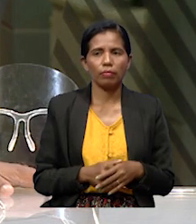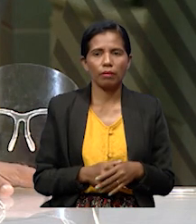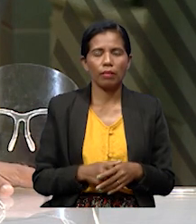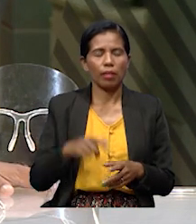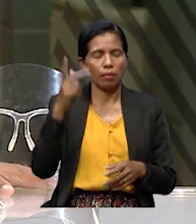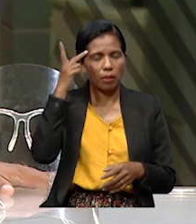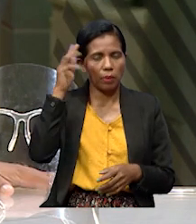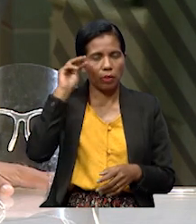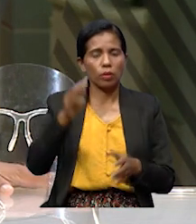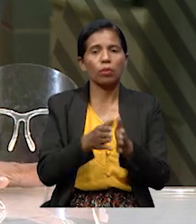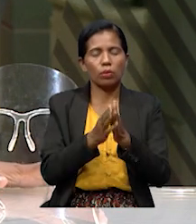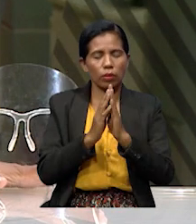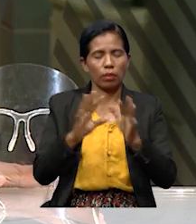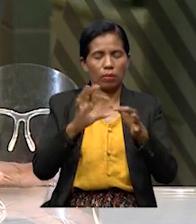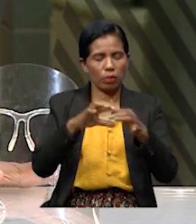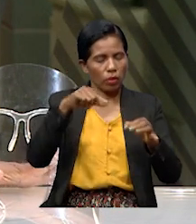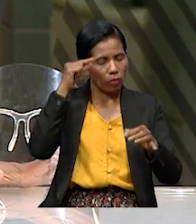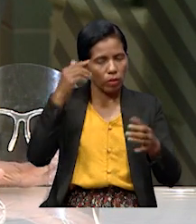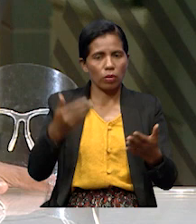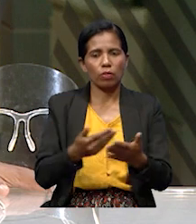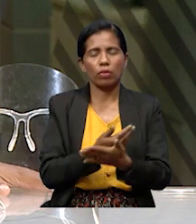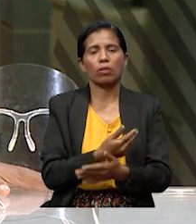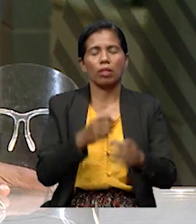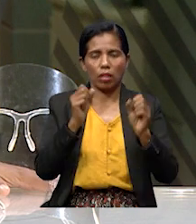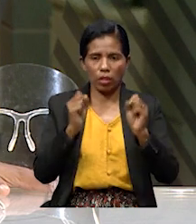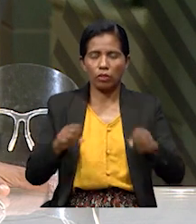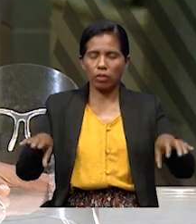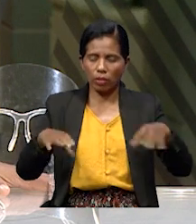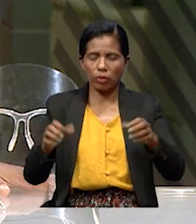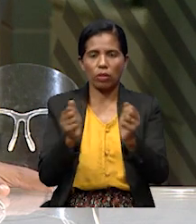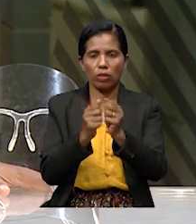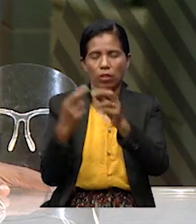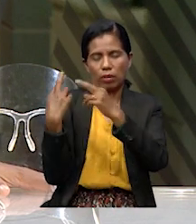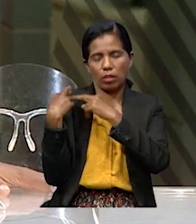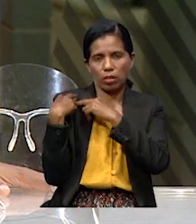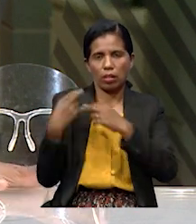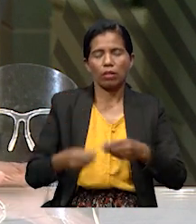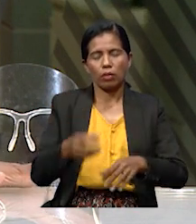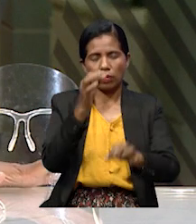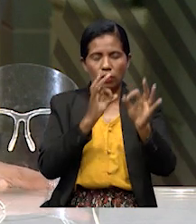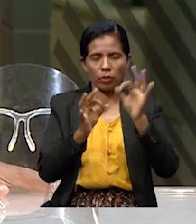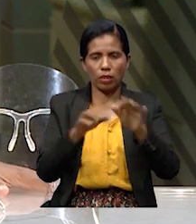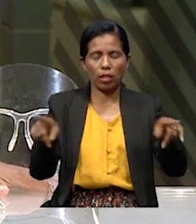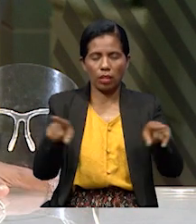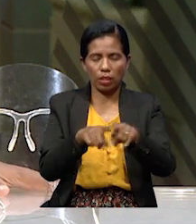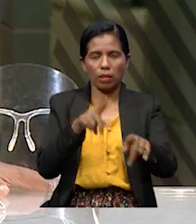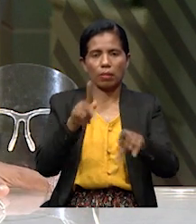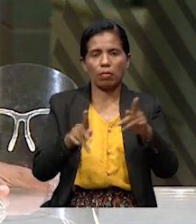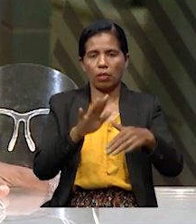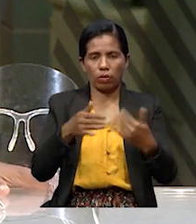Primeiro-ministro russo, membro do governo Fon em Pusaro Sira, ato serviço, responsabilidade, de garante tratamento, Hanesan, Basira